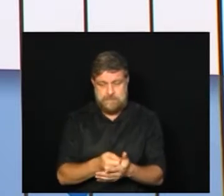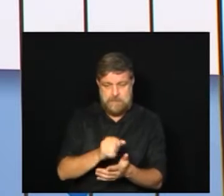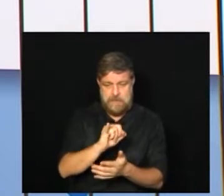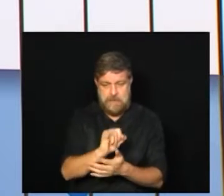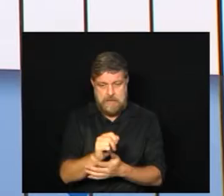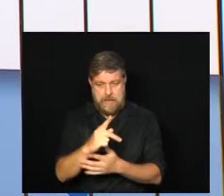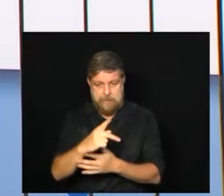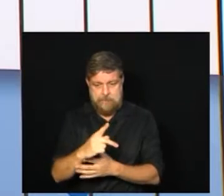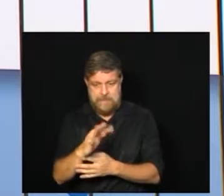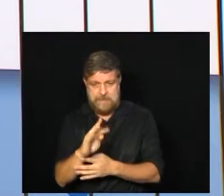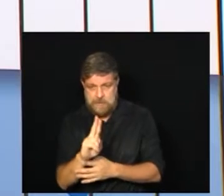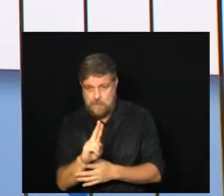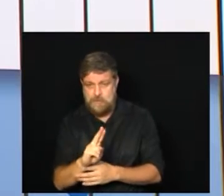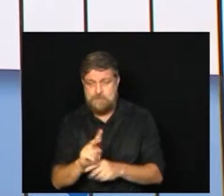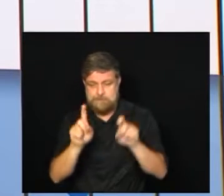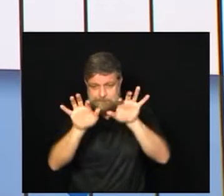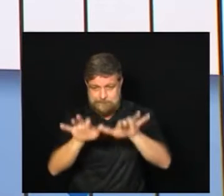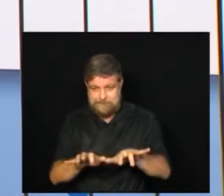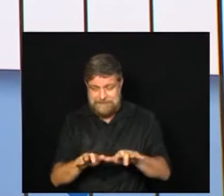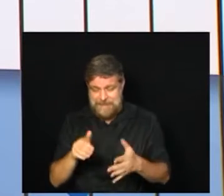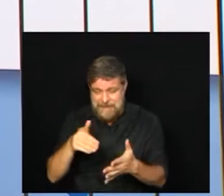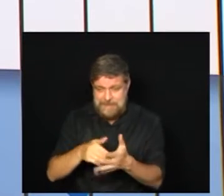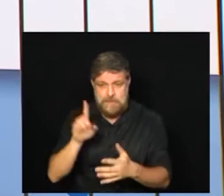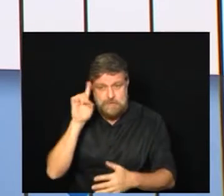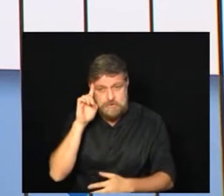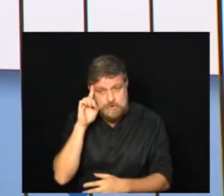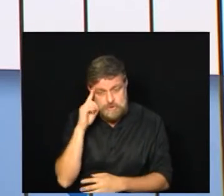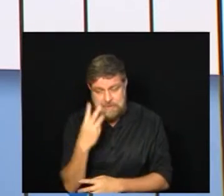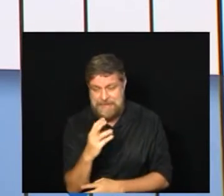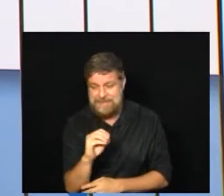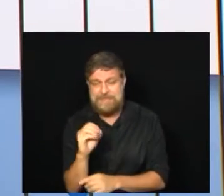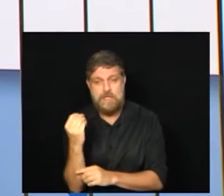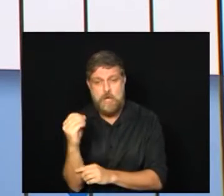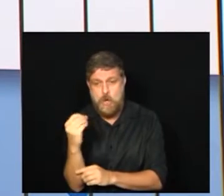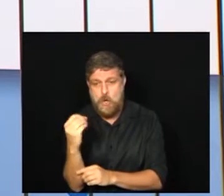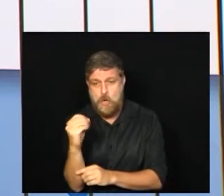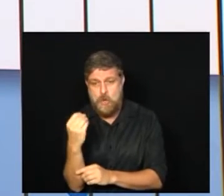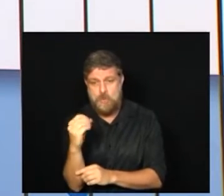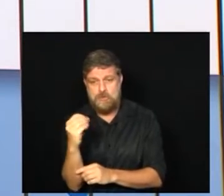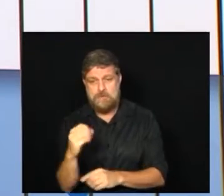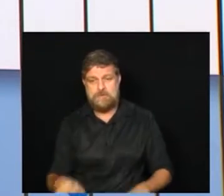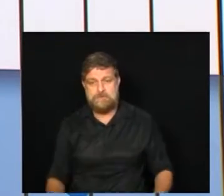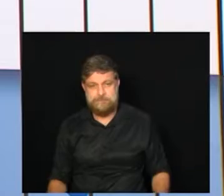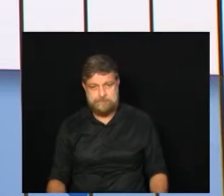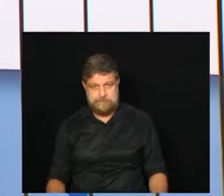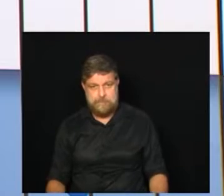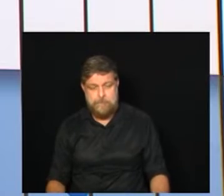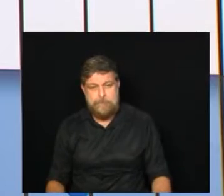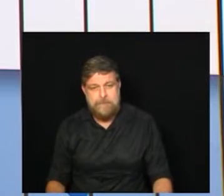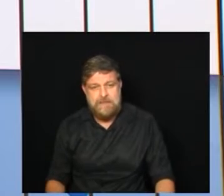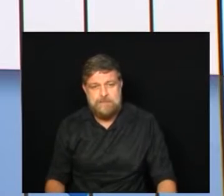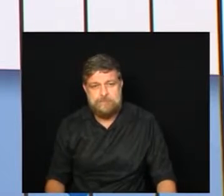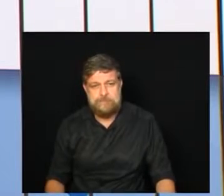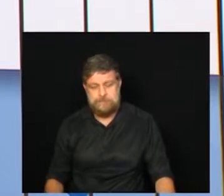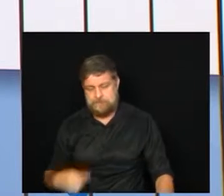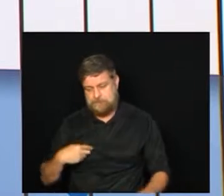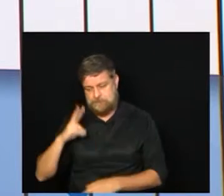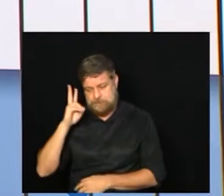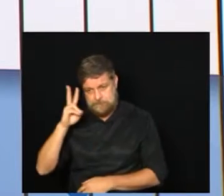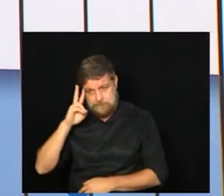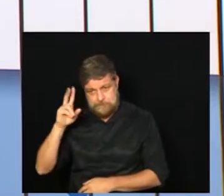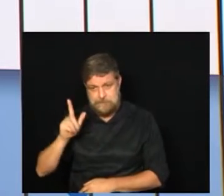digital é até o dia 30 de outubro, para quem tem dívida até o dia 30 de outubro de 2020. A gente lembra, então, que